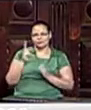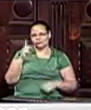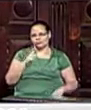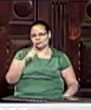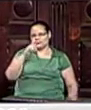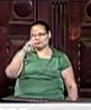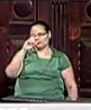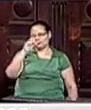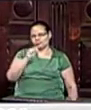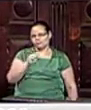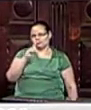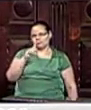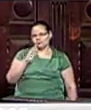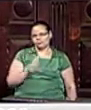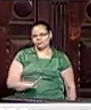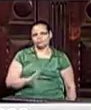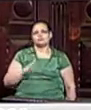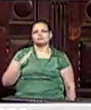ou PFL,